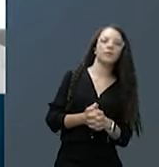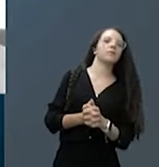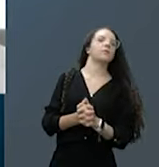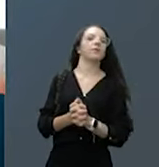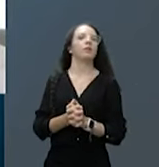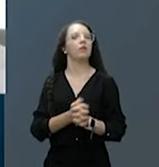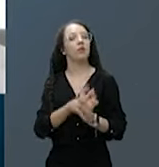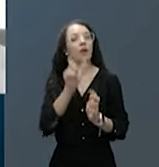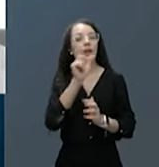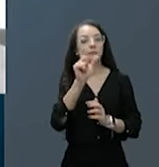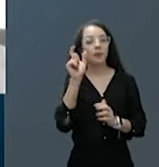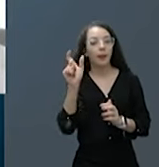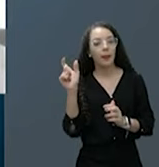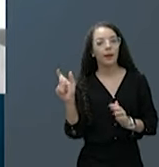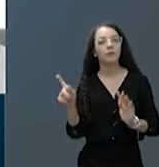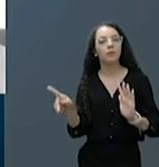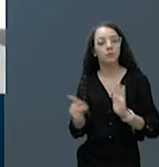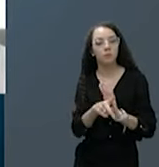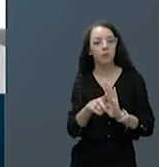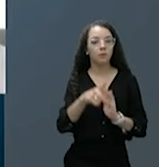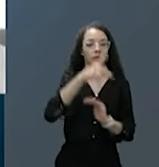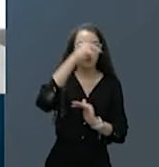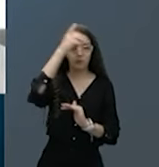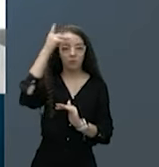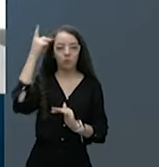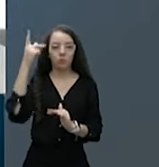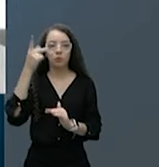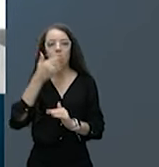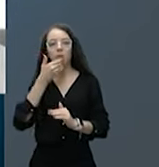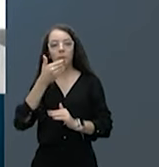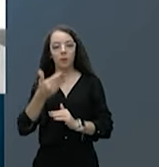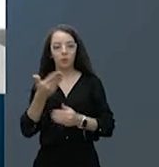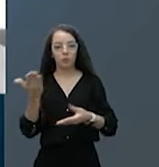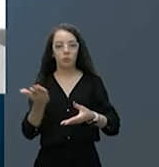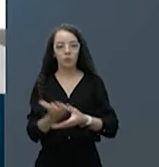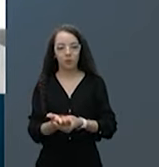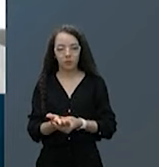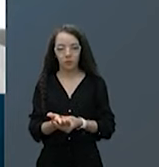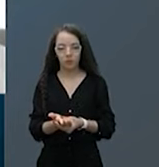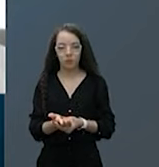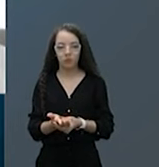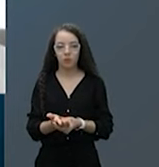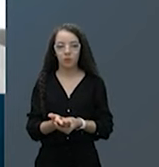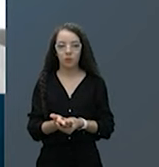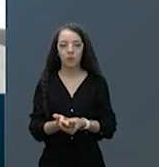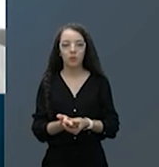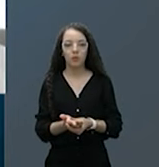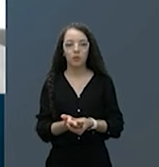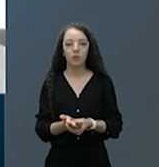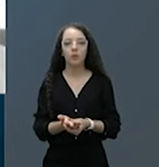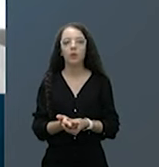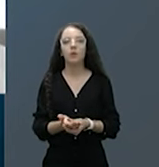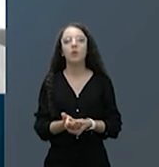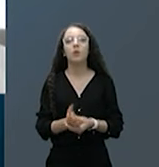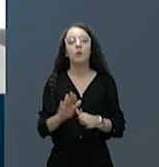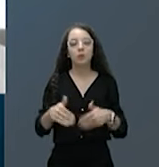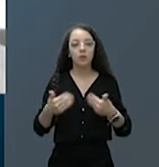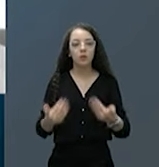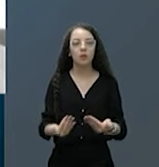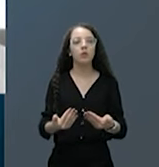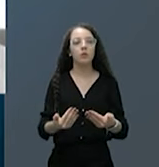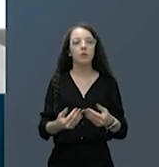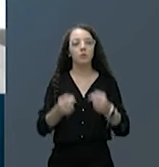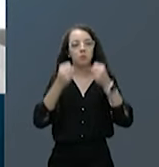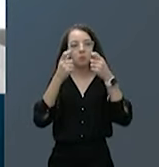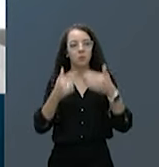são, repito, da própria requerente. Esses eram, excelência, as circunstâncias do caso que eu gostaria de